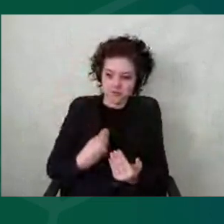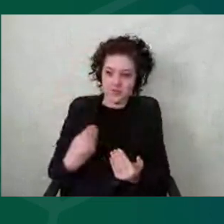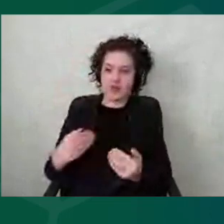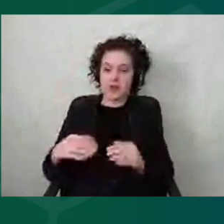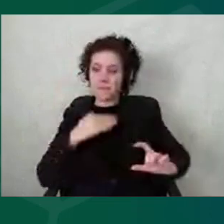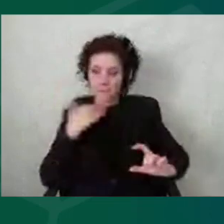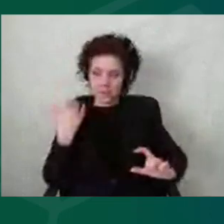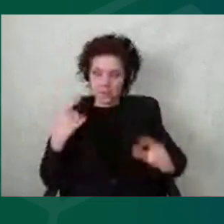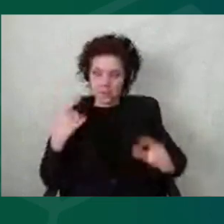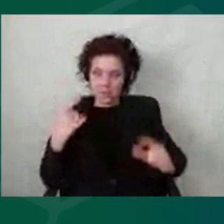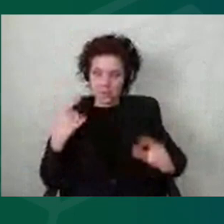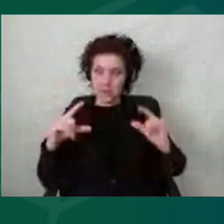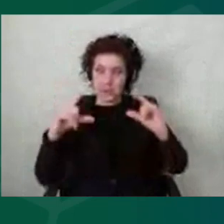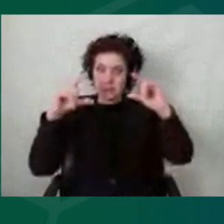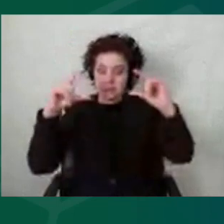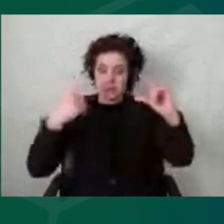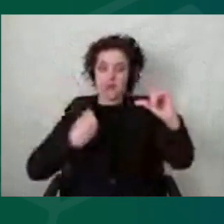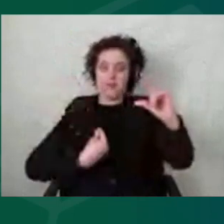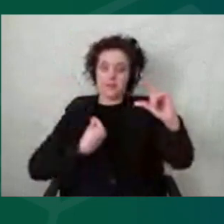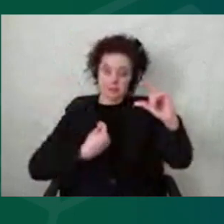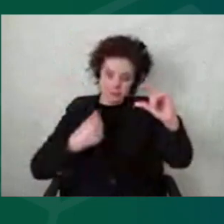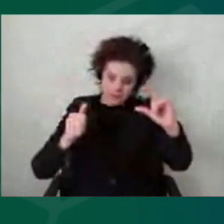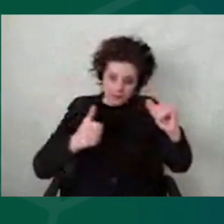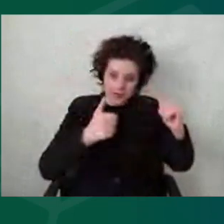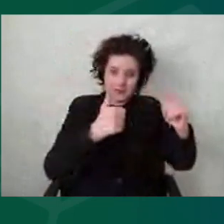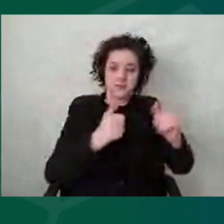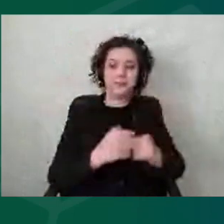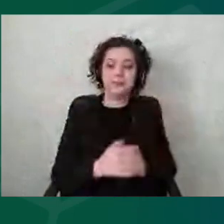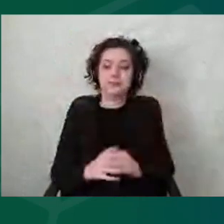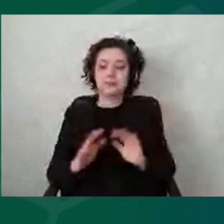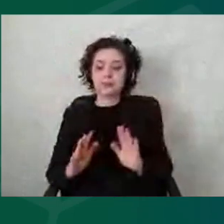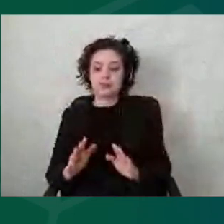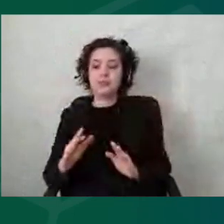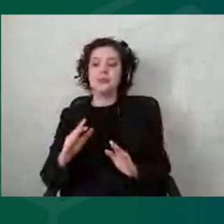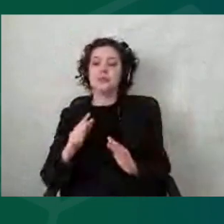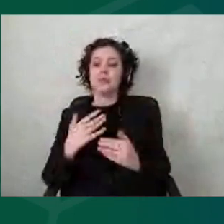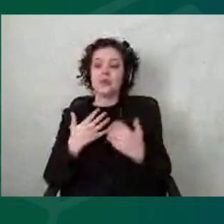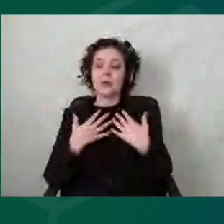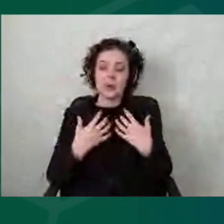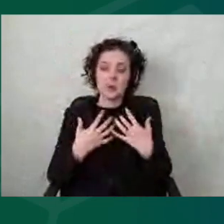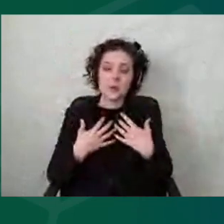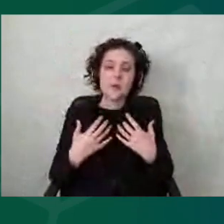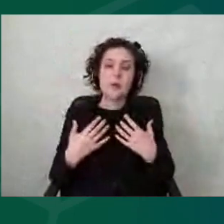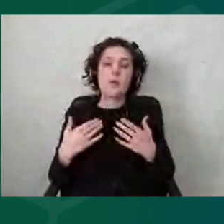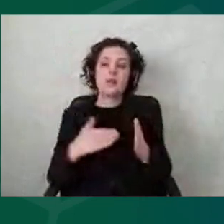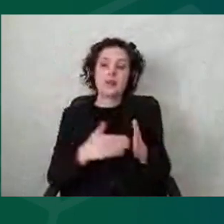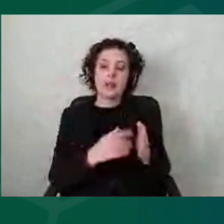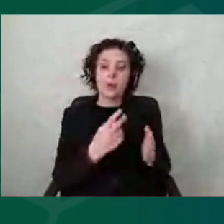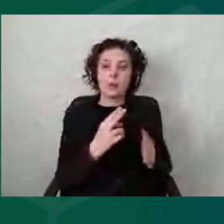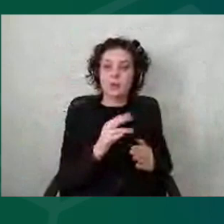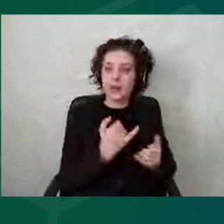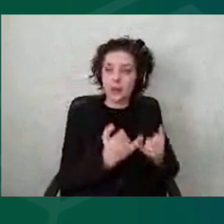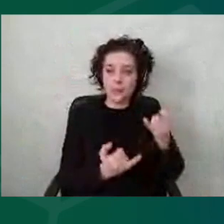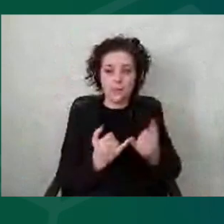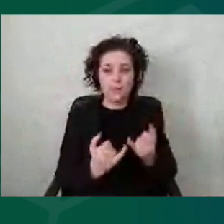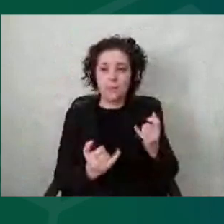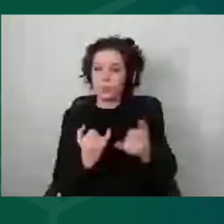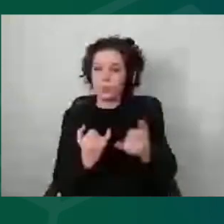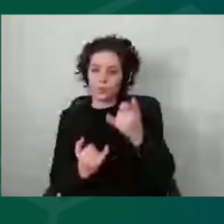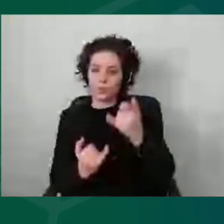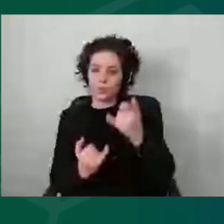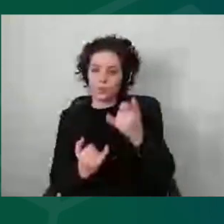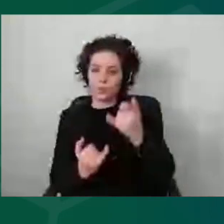levam, por exemplo, para ter insuficiência respiratória, ir para a UTI é muito semelhante. Por isso vocês